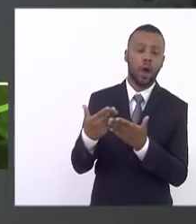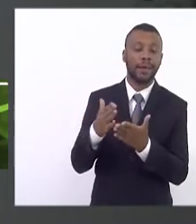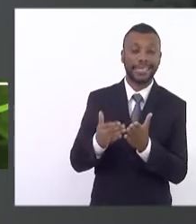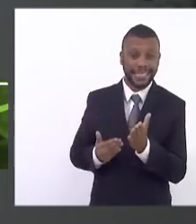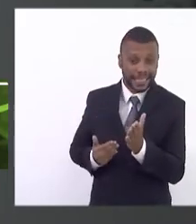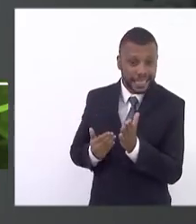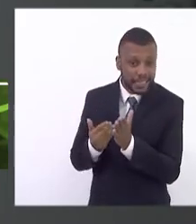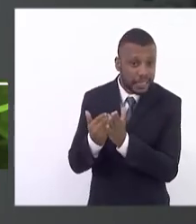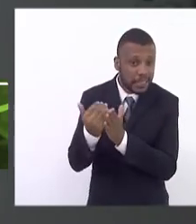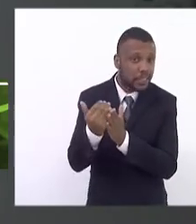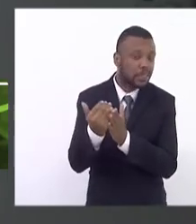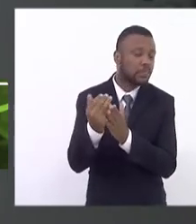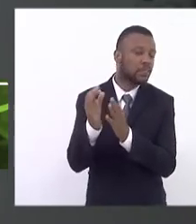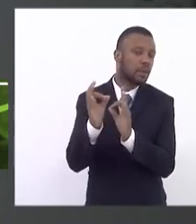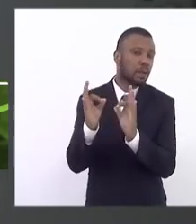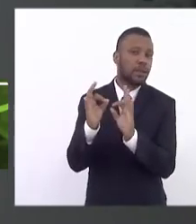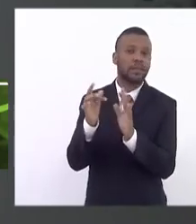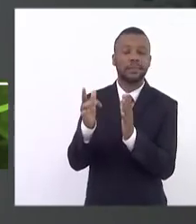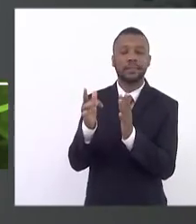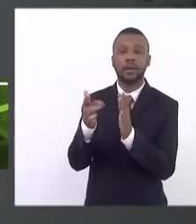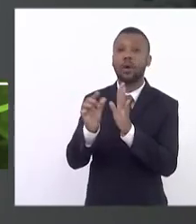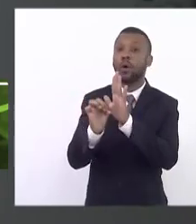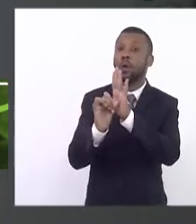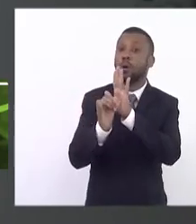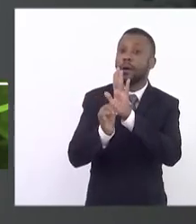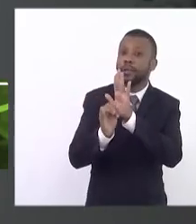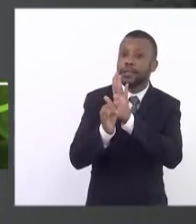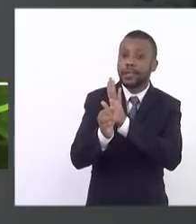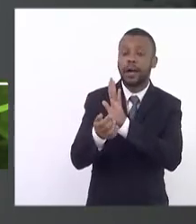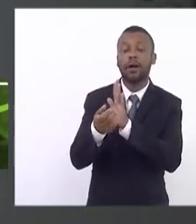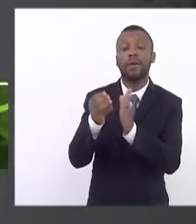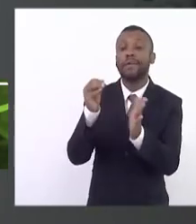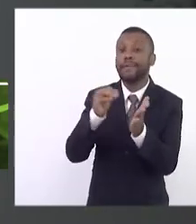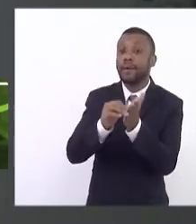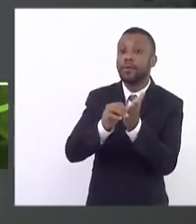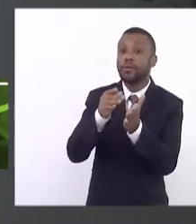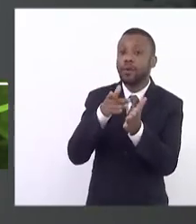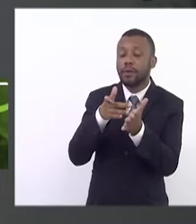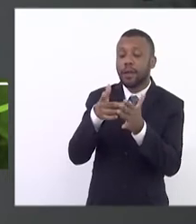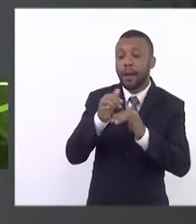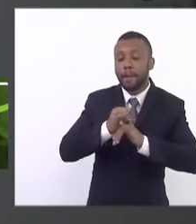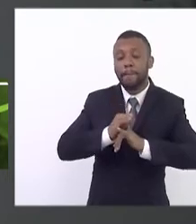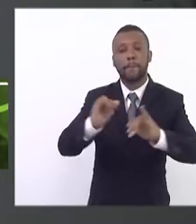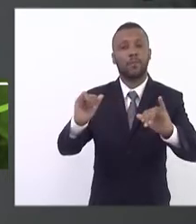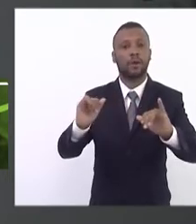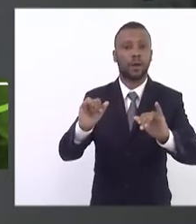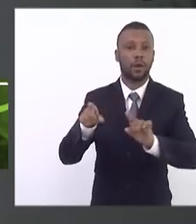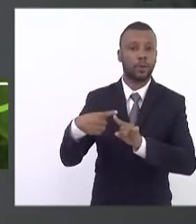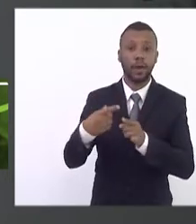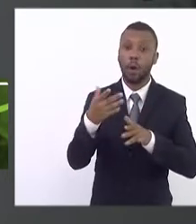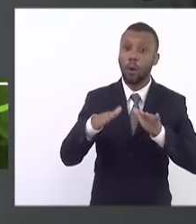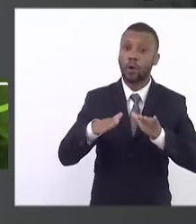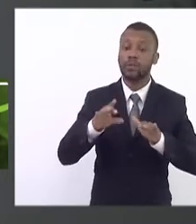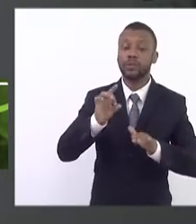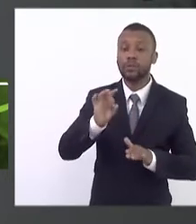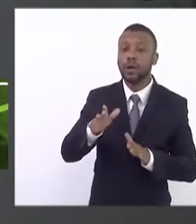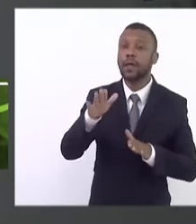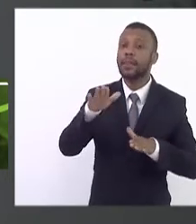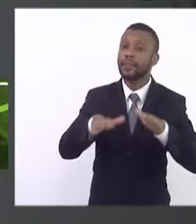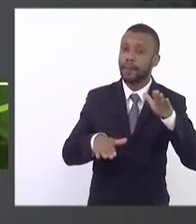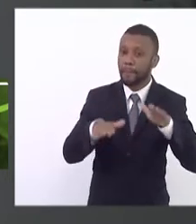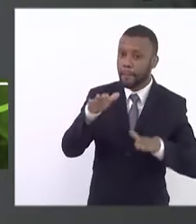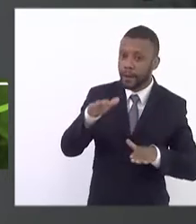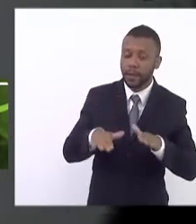início, ou melhor dizer, o edital ainda não foi publicado, porque hoje nós só dependemos de